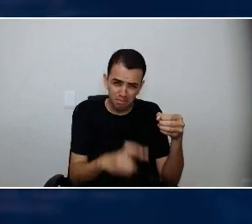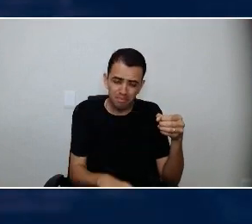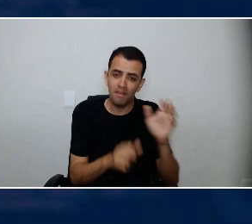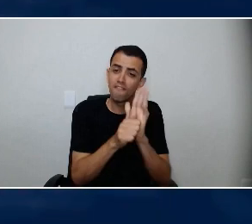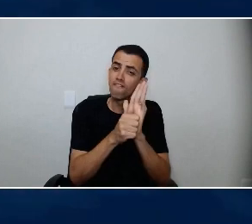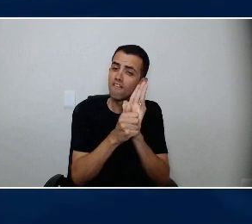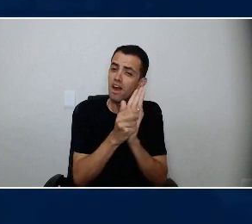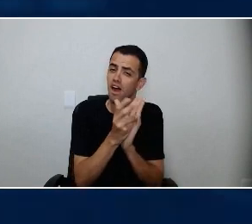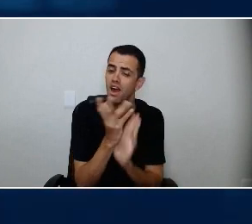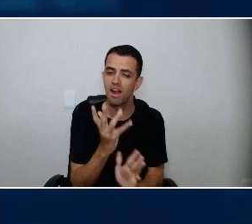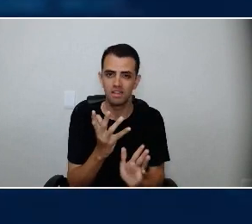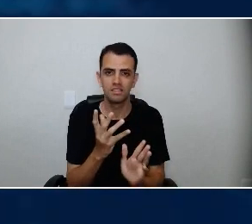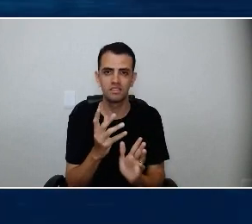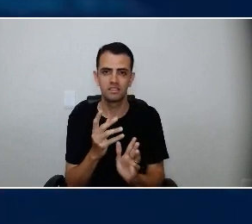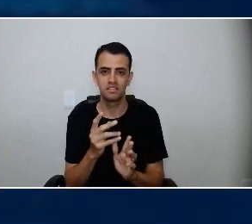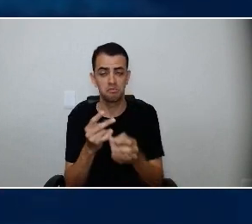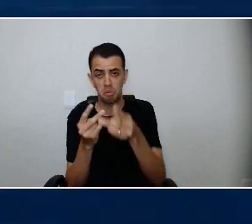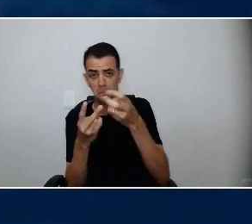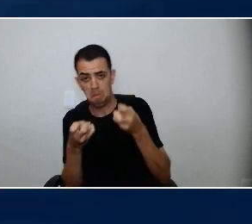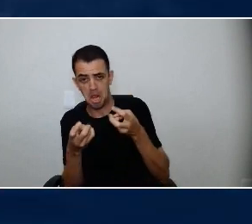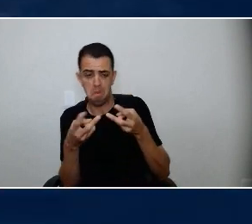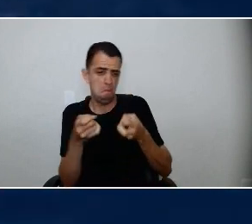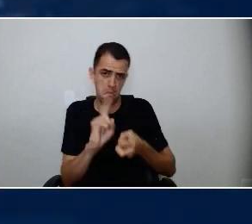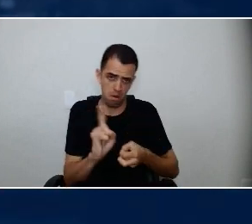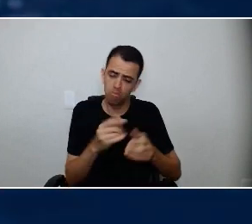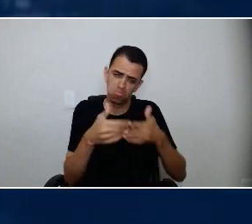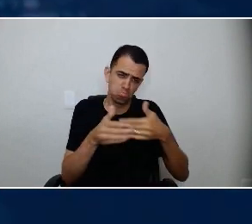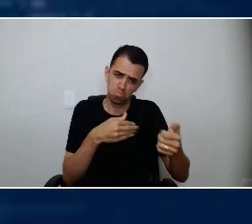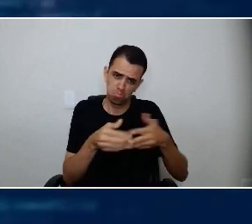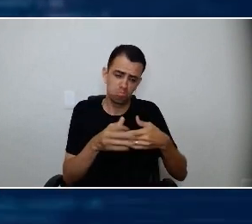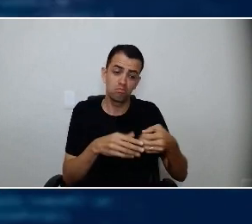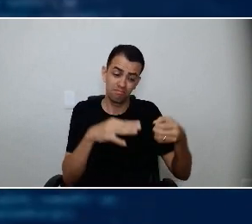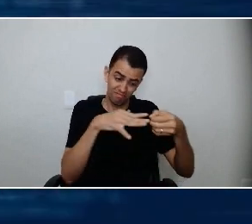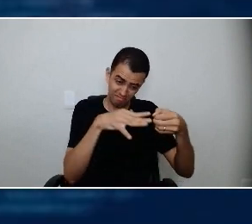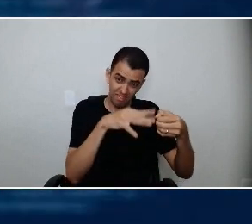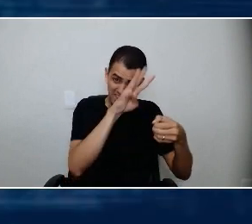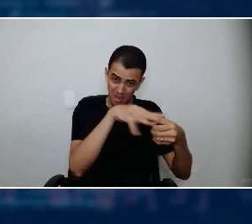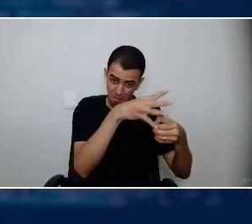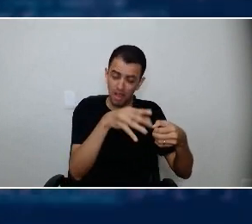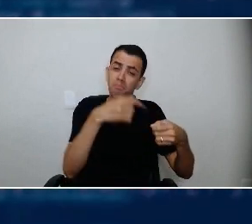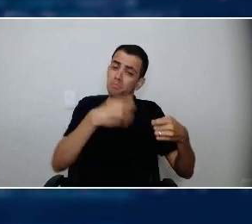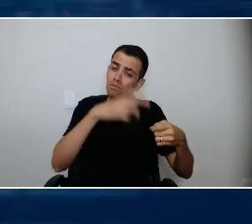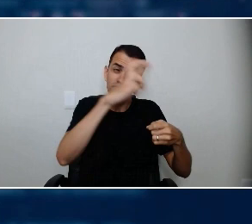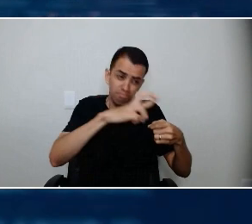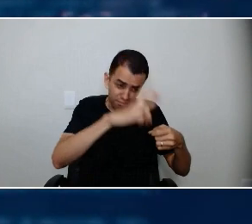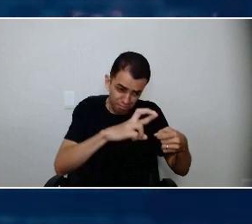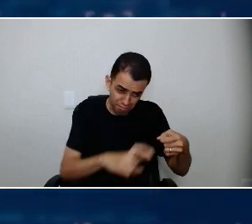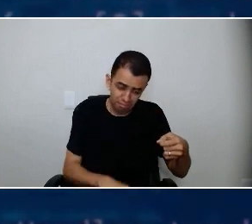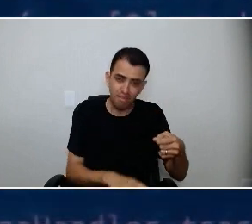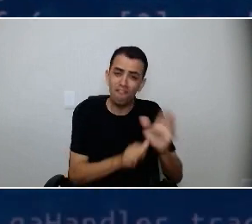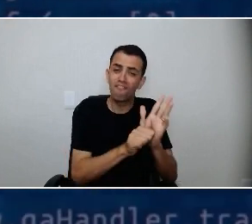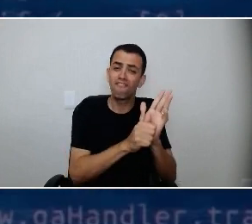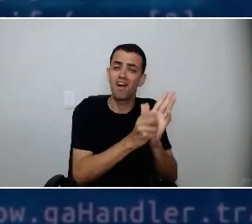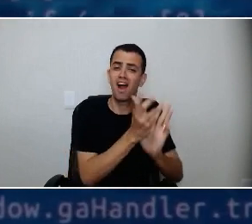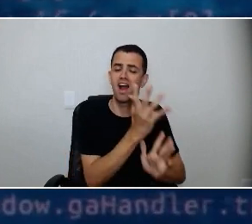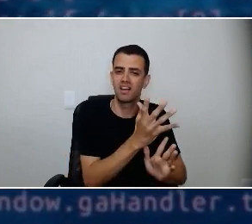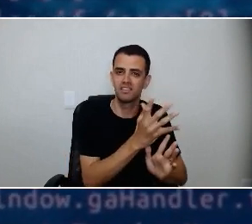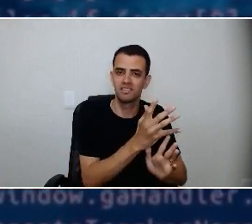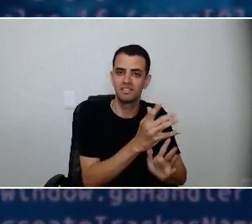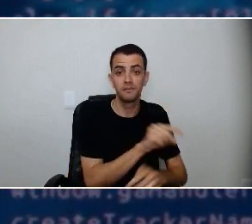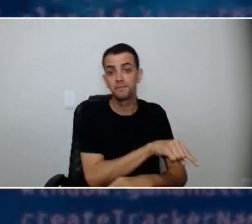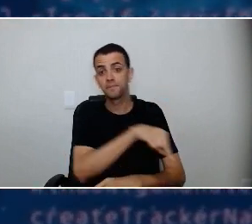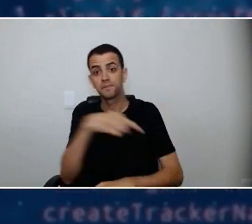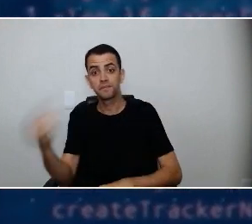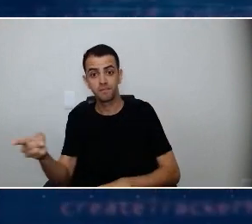isso vai acontecendo no banco deado relacional quando você vai para uma parte não acional você percebe que você